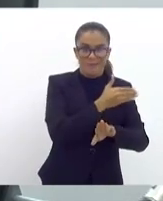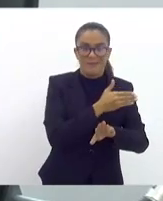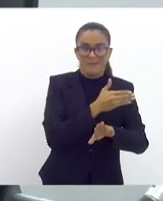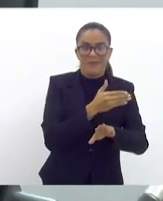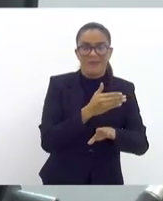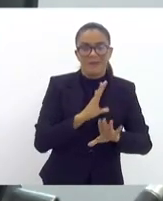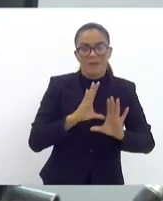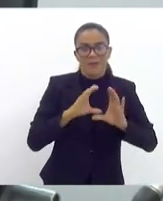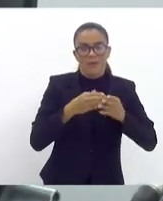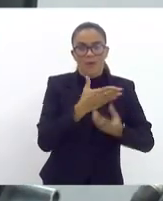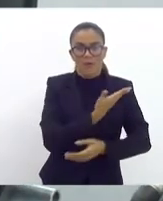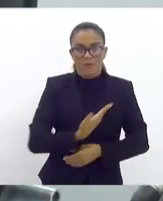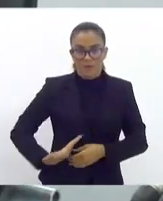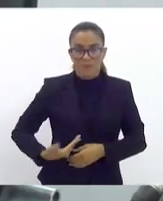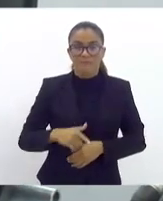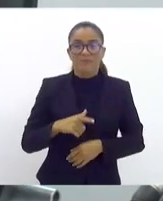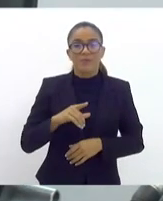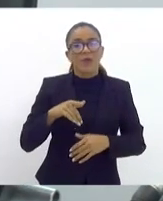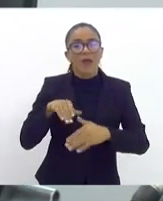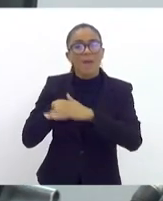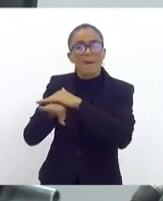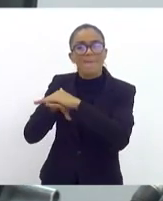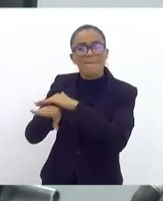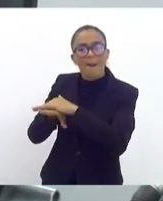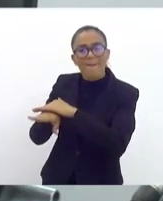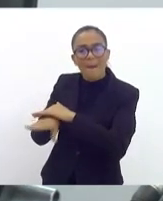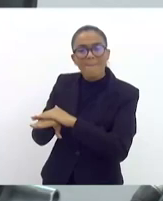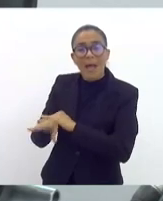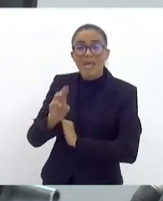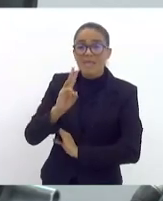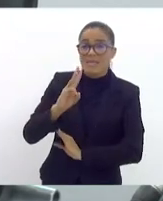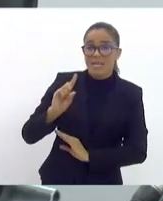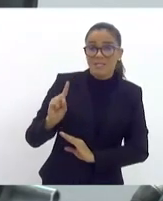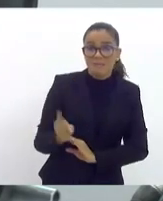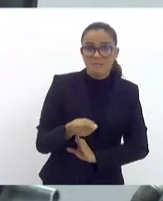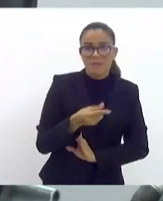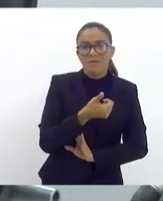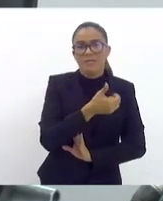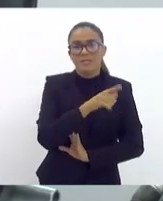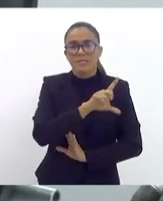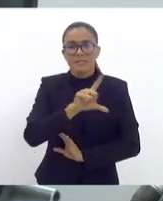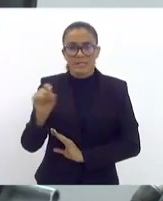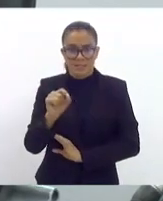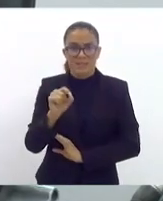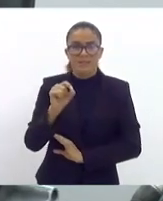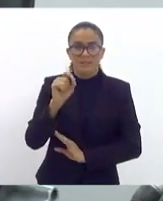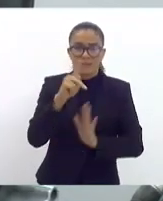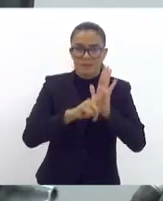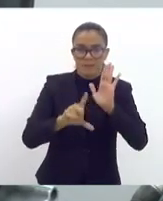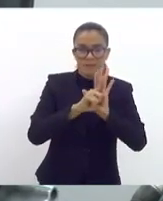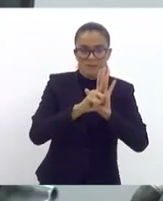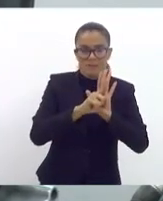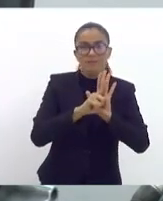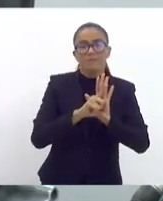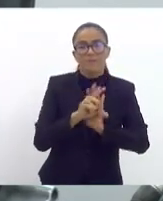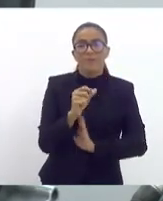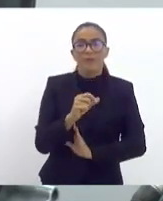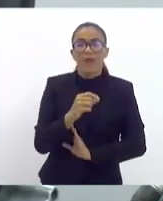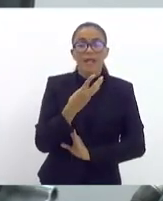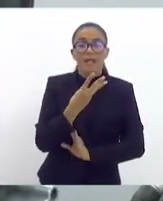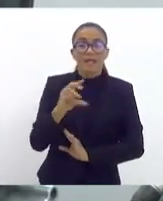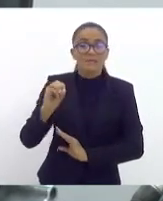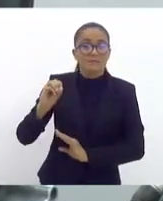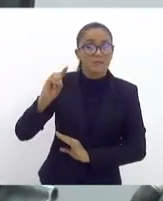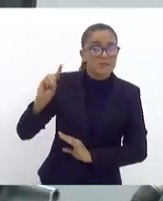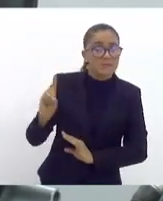da comissão realizou um arquivamento de cerca de 3.100 processos ou seja eram 3.100 projetos